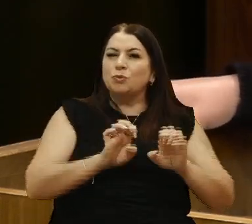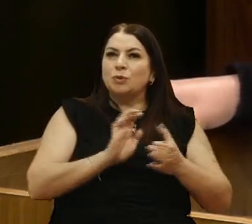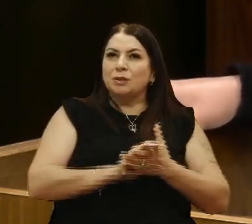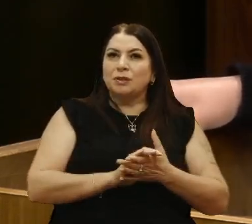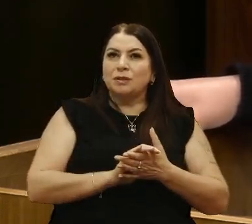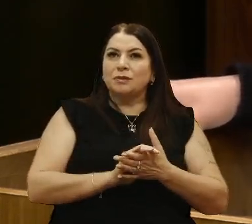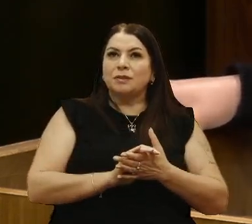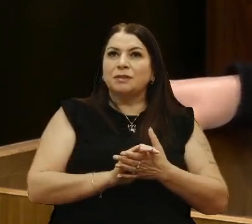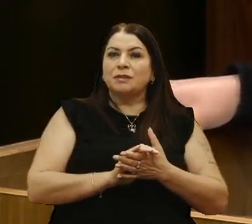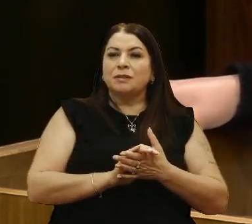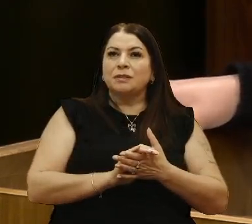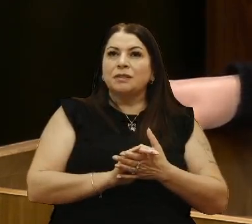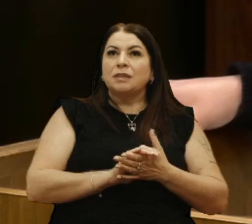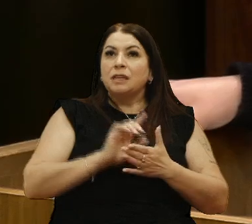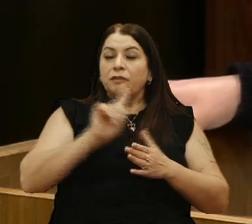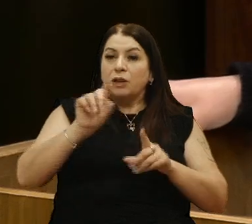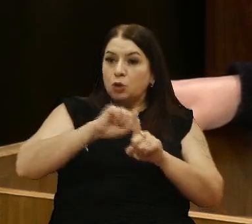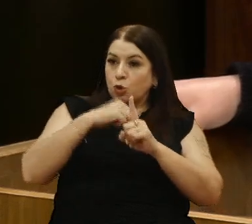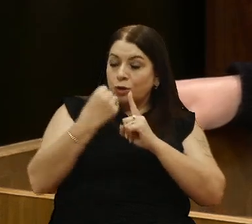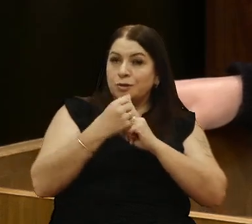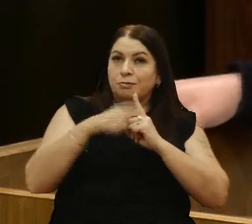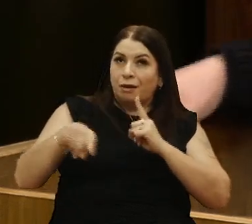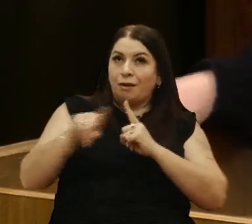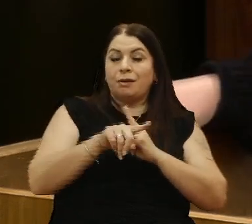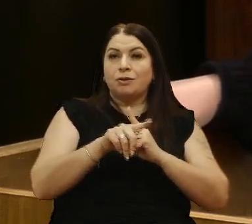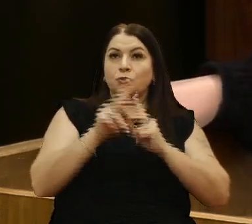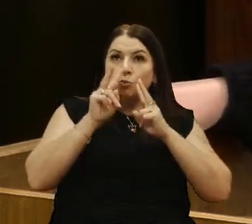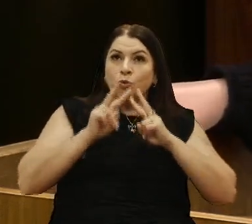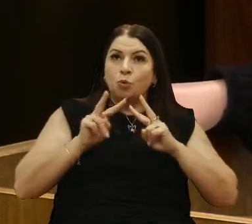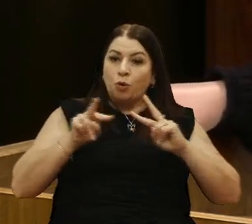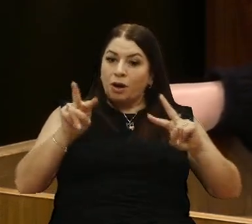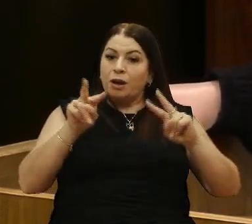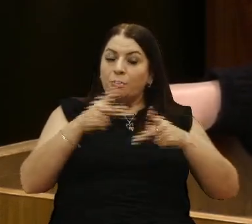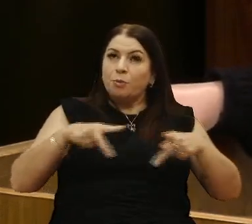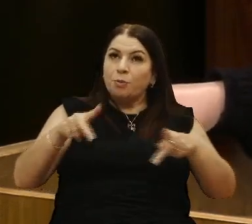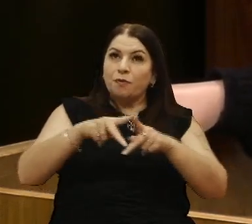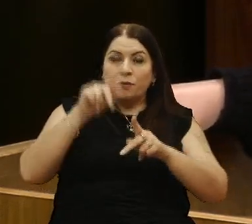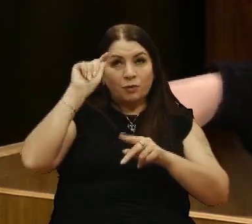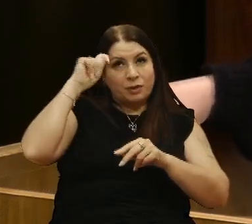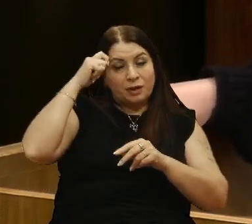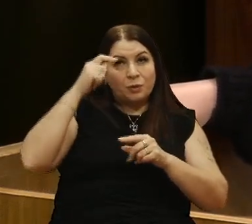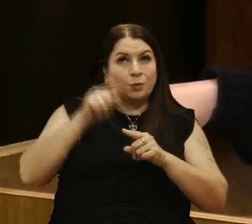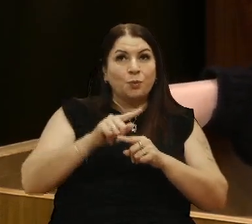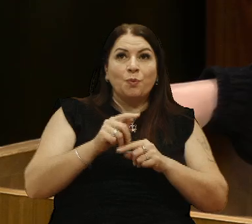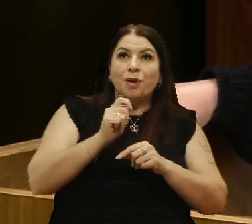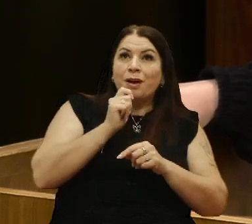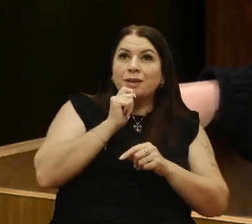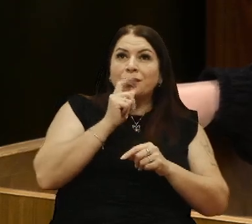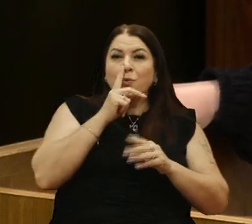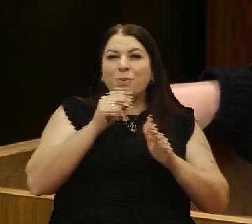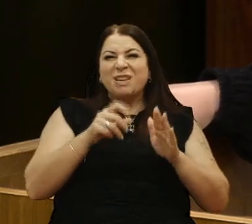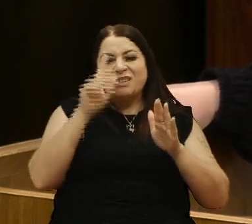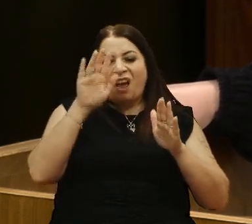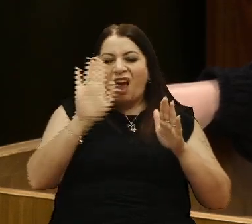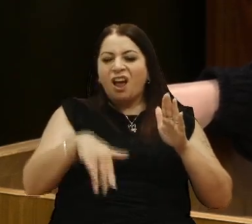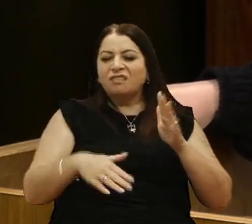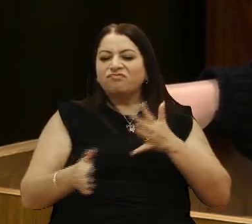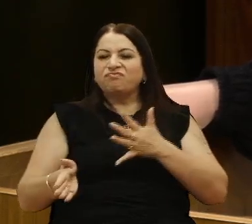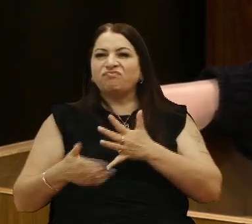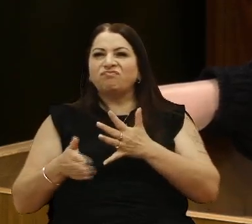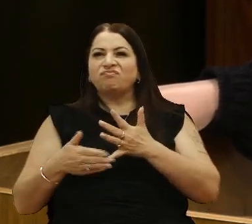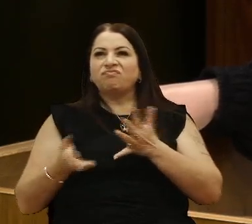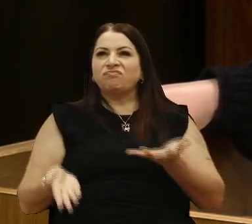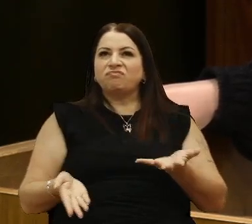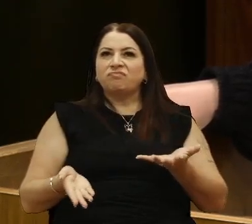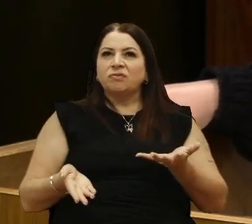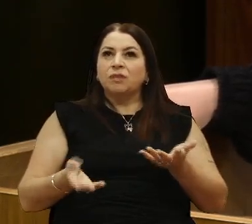que condiciona a nossa sociedade a olhar para o povo negro ainda como inferior,